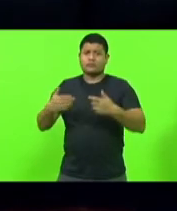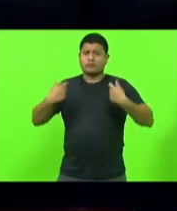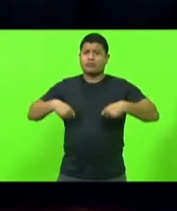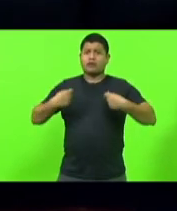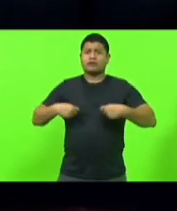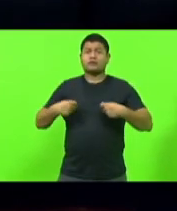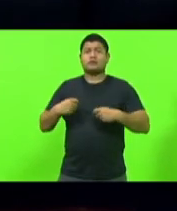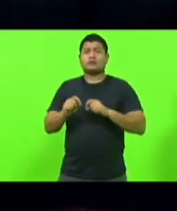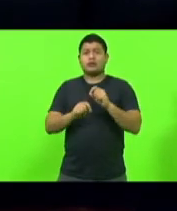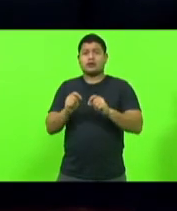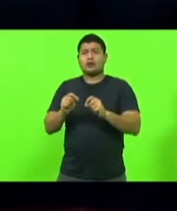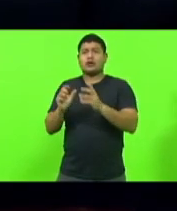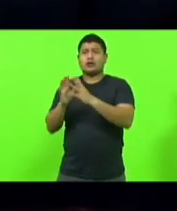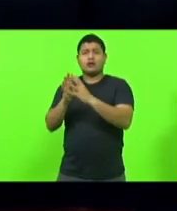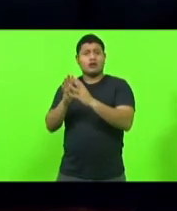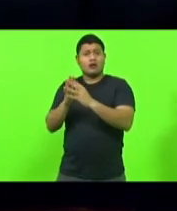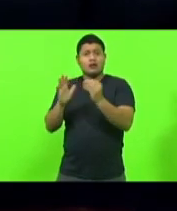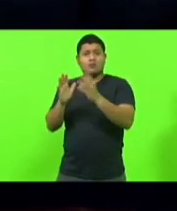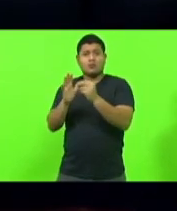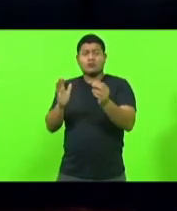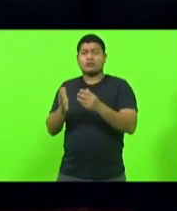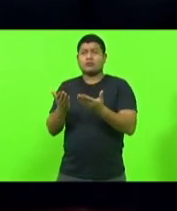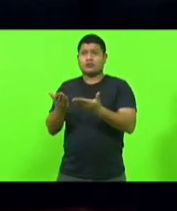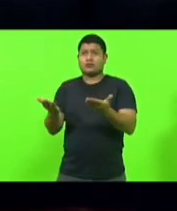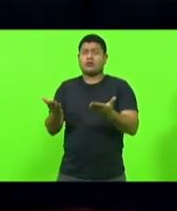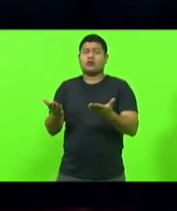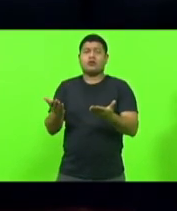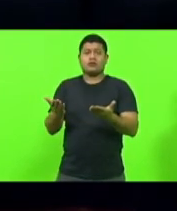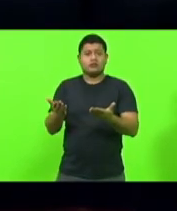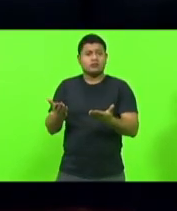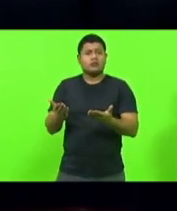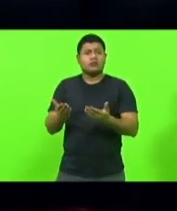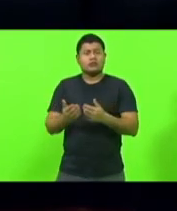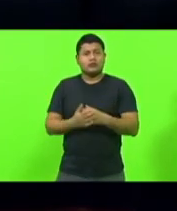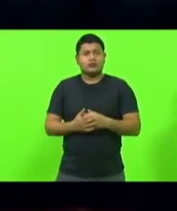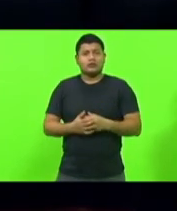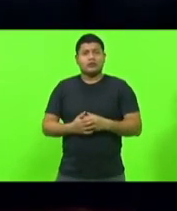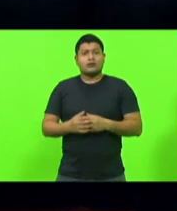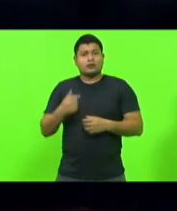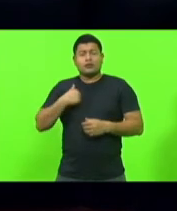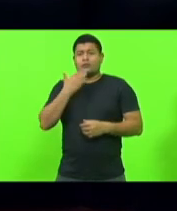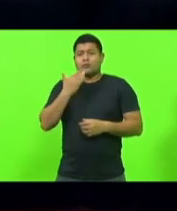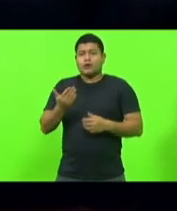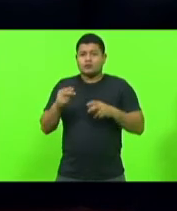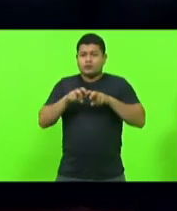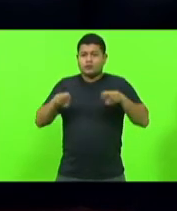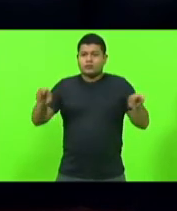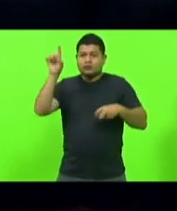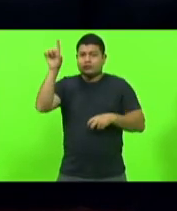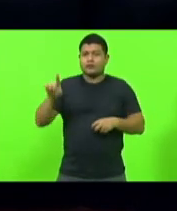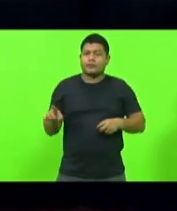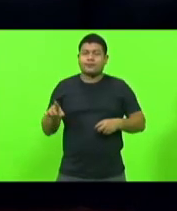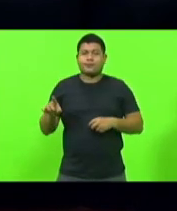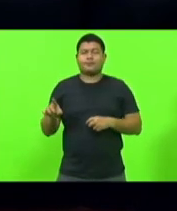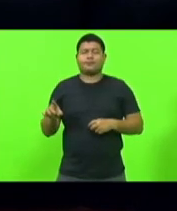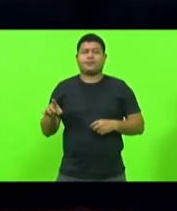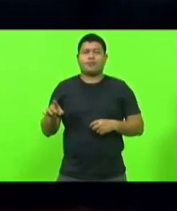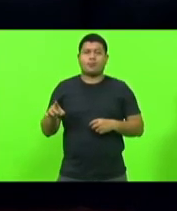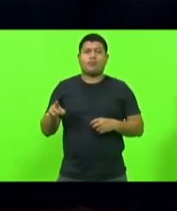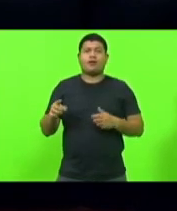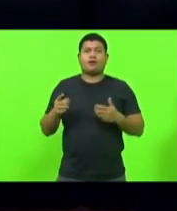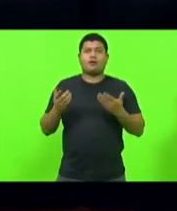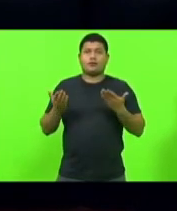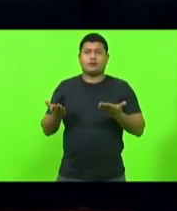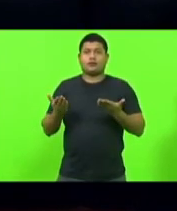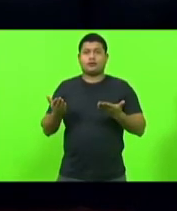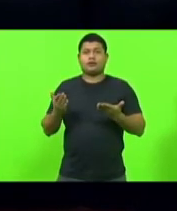de punição pedagógica, de advertência. Então, eu solicito à mesa diretora que expressa ofício